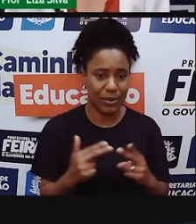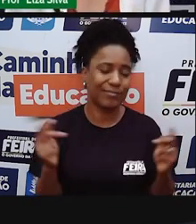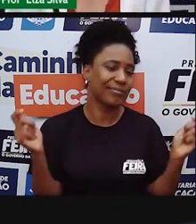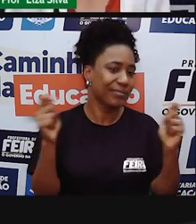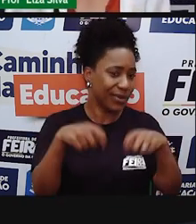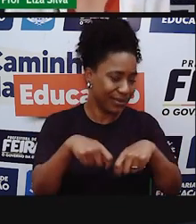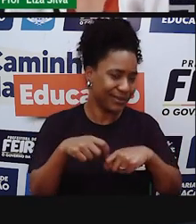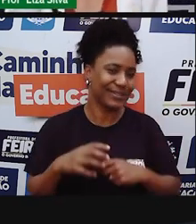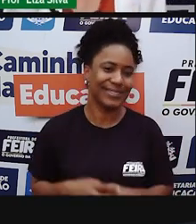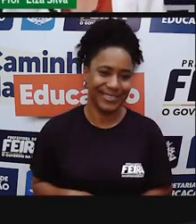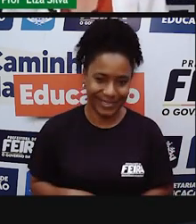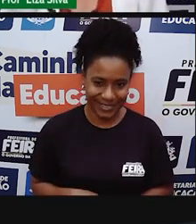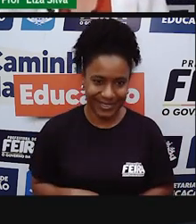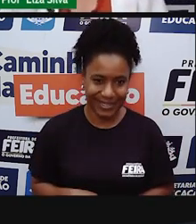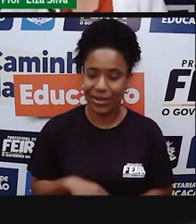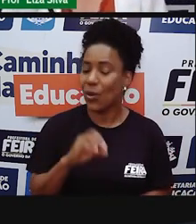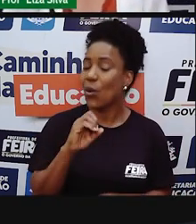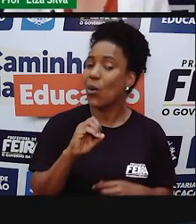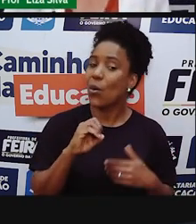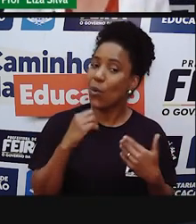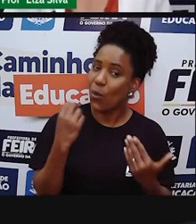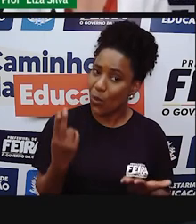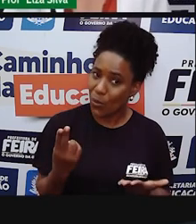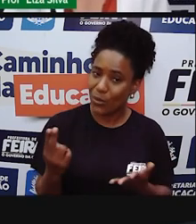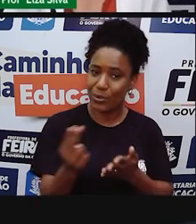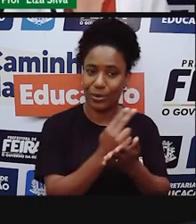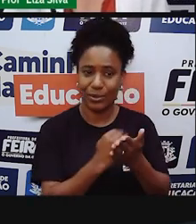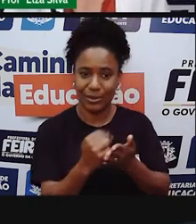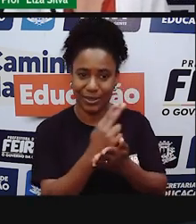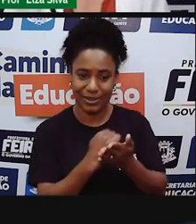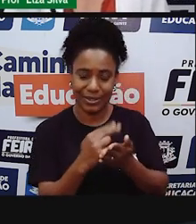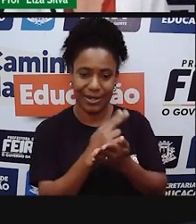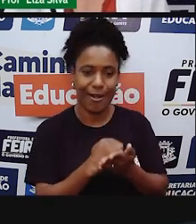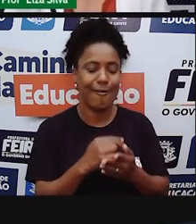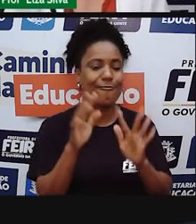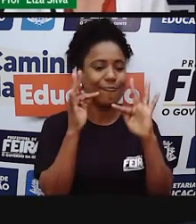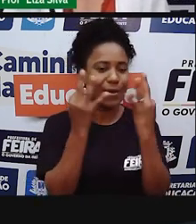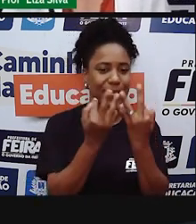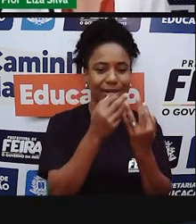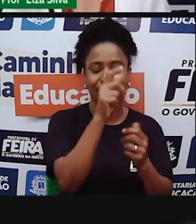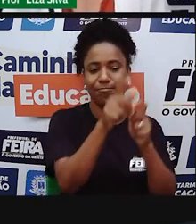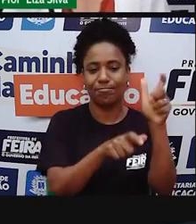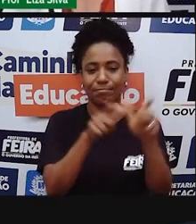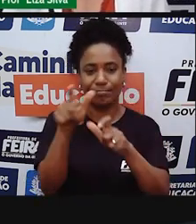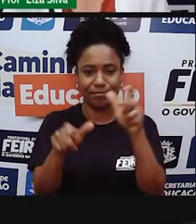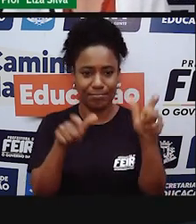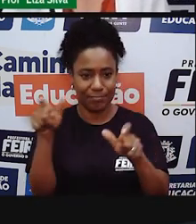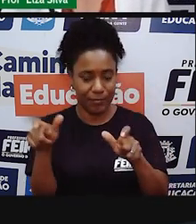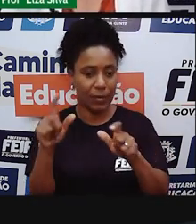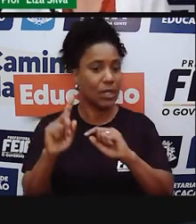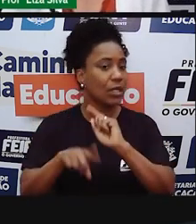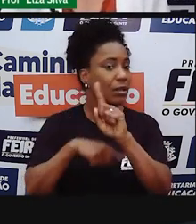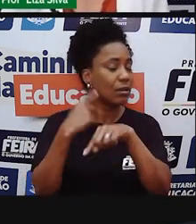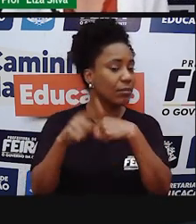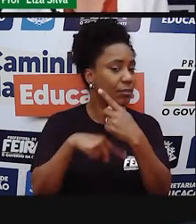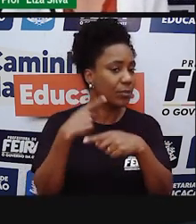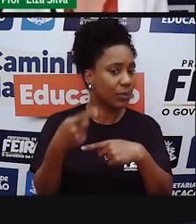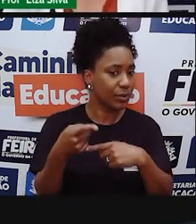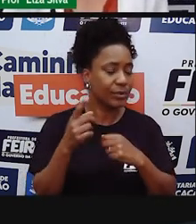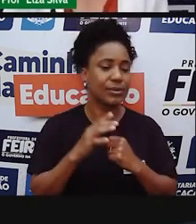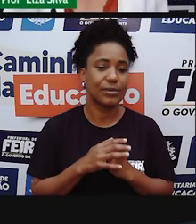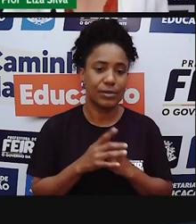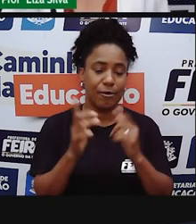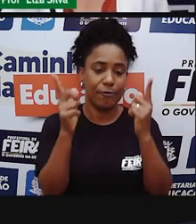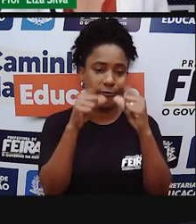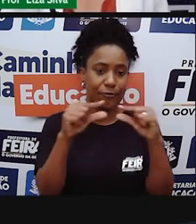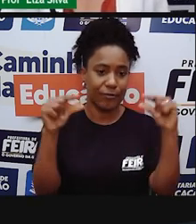fazer recortes, ou então desenhar os membros de sua família. Depois, escreva frases